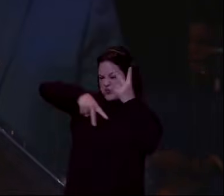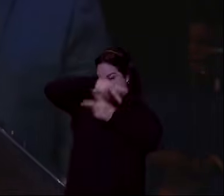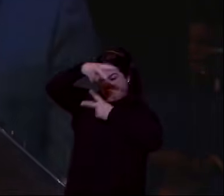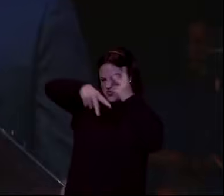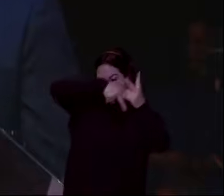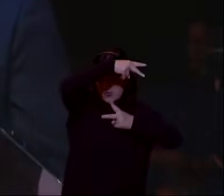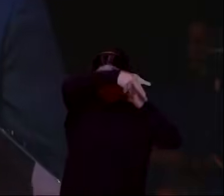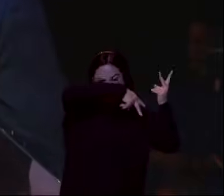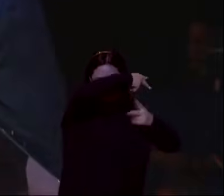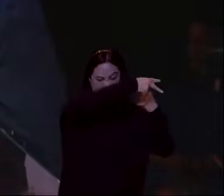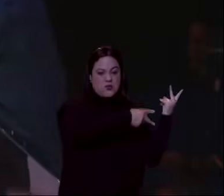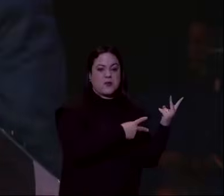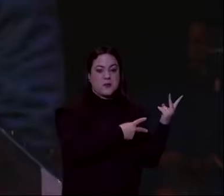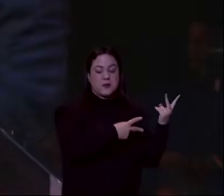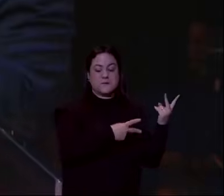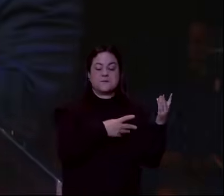local.